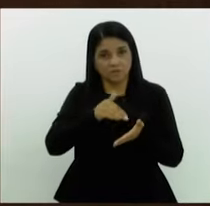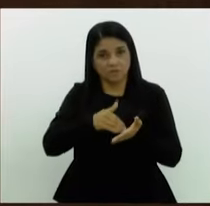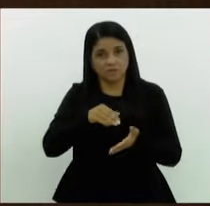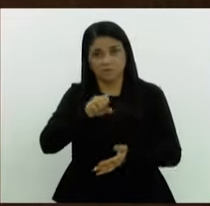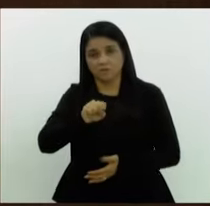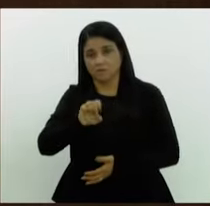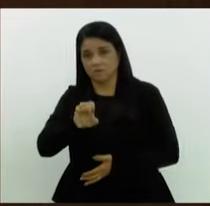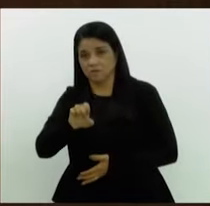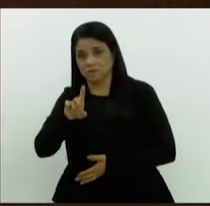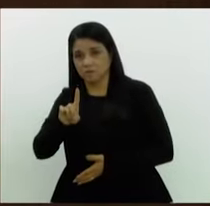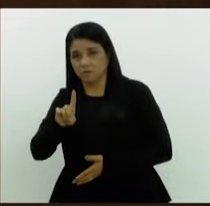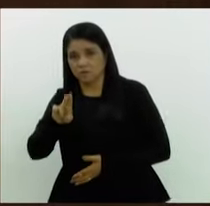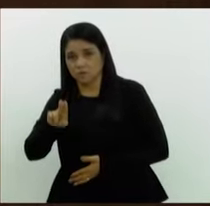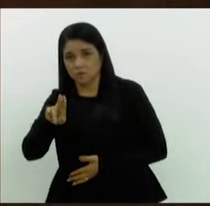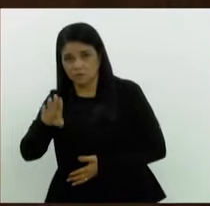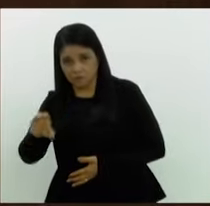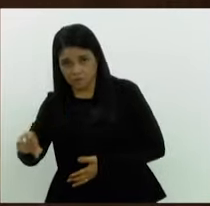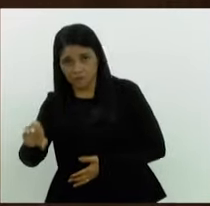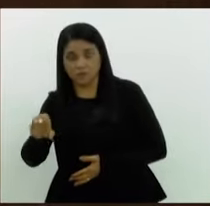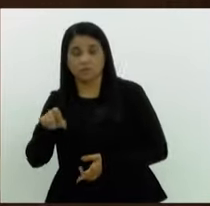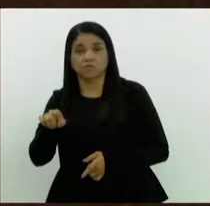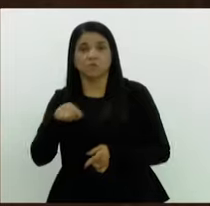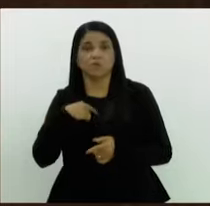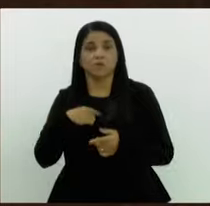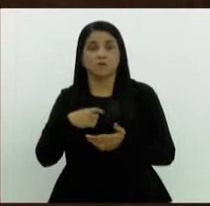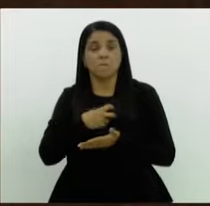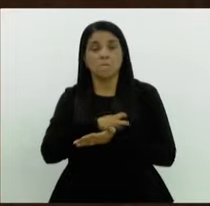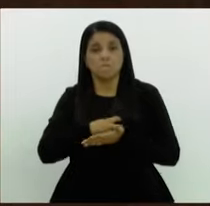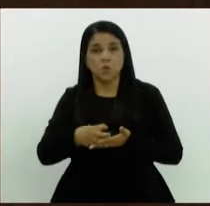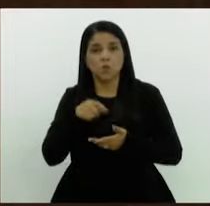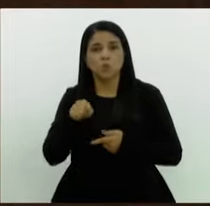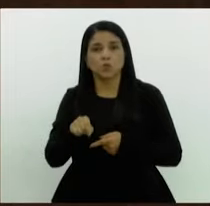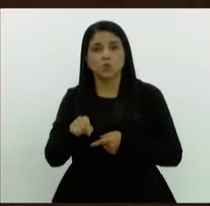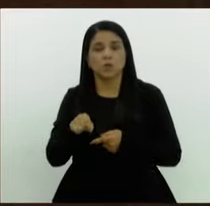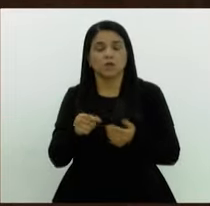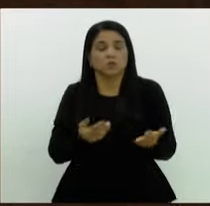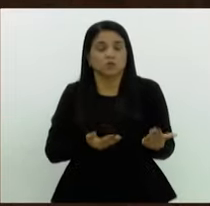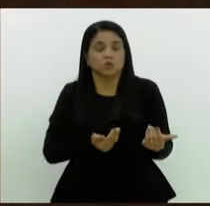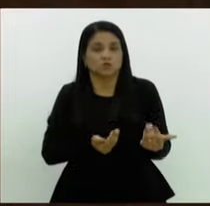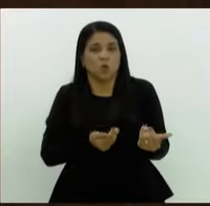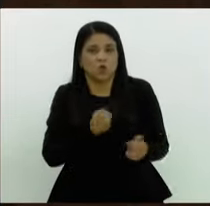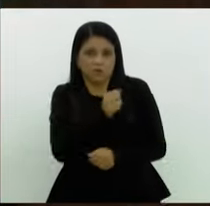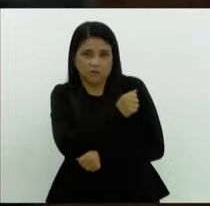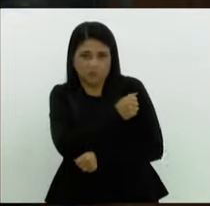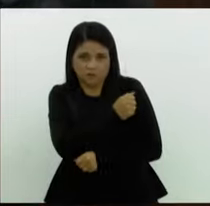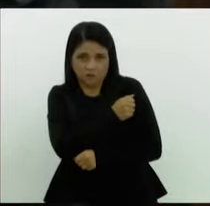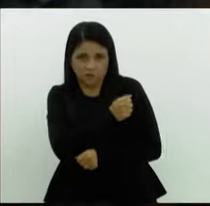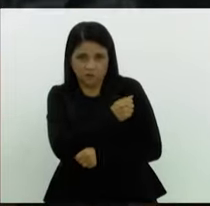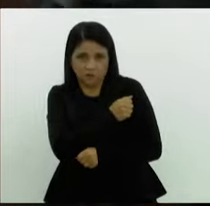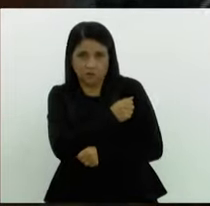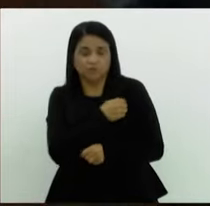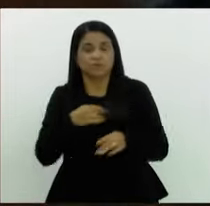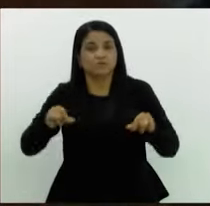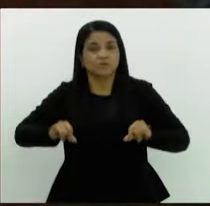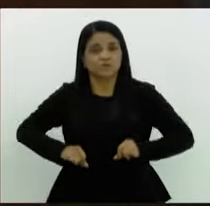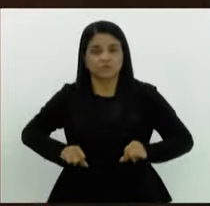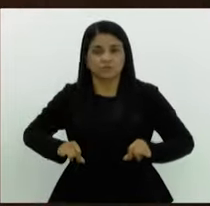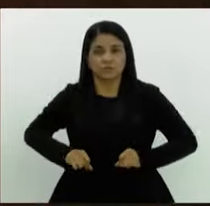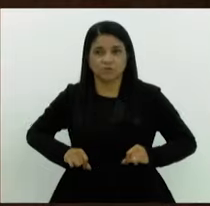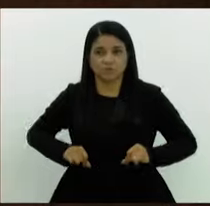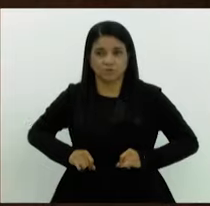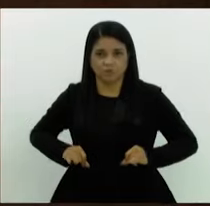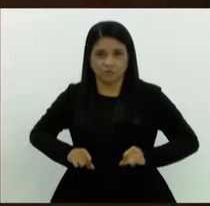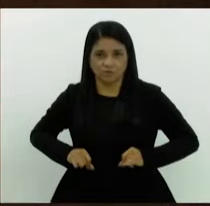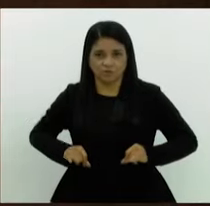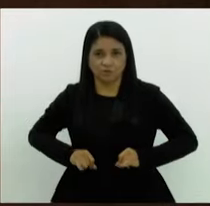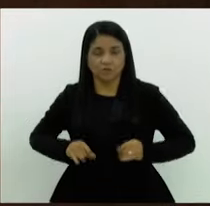de Educação e que pune diretamente essas jovens e esses jovens que sofrem com, além de